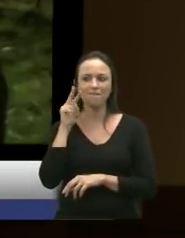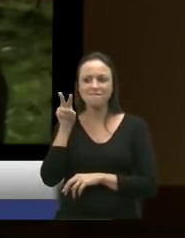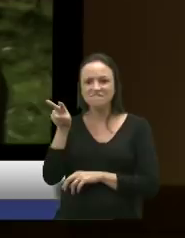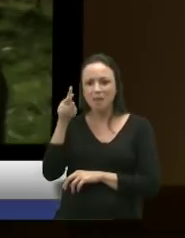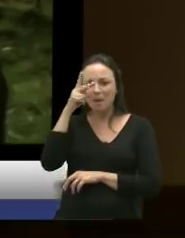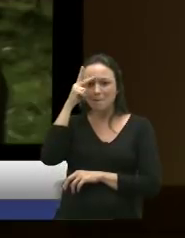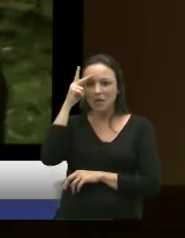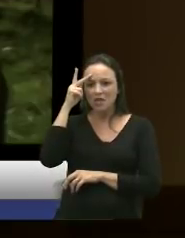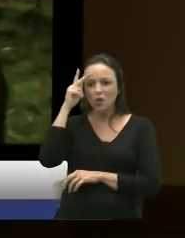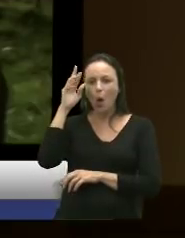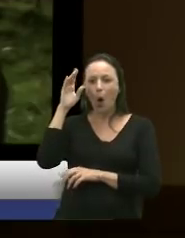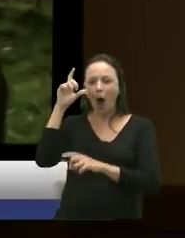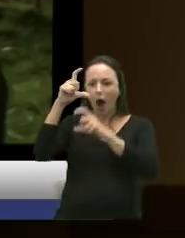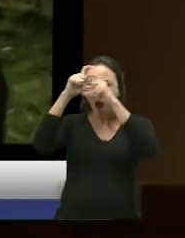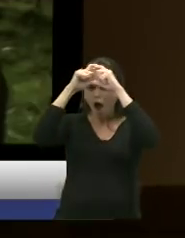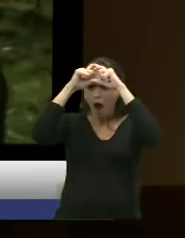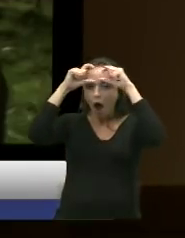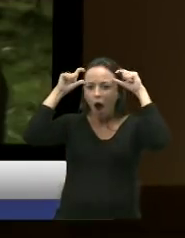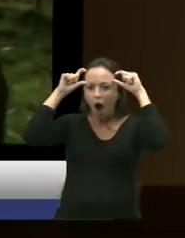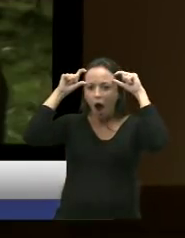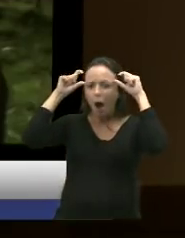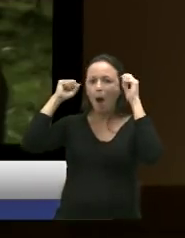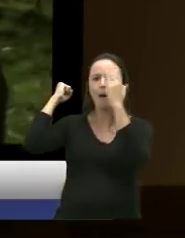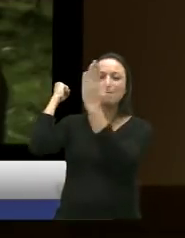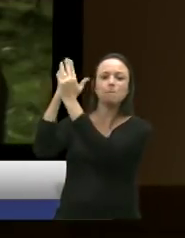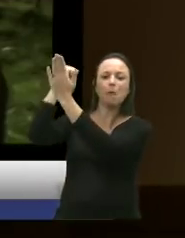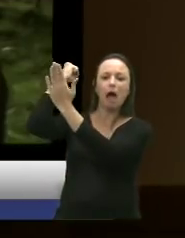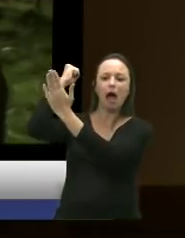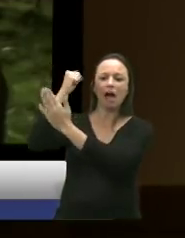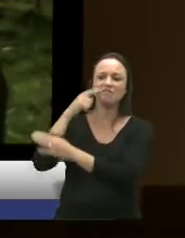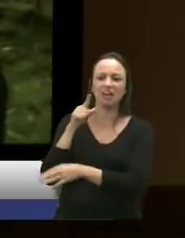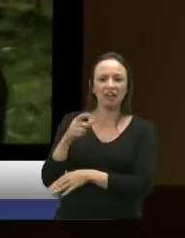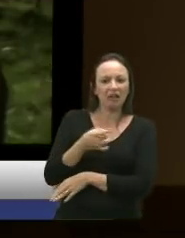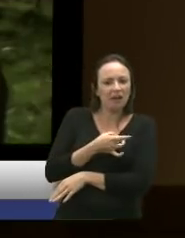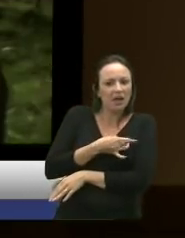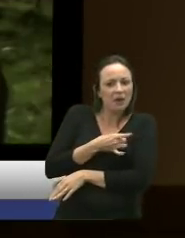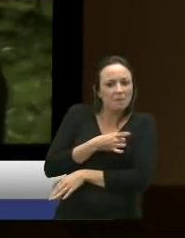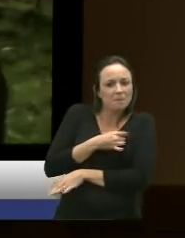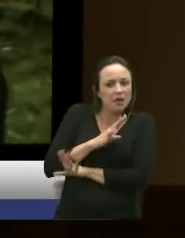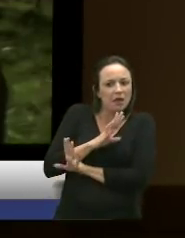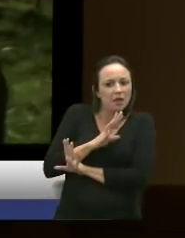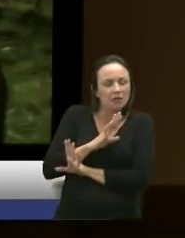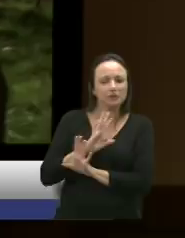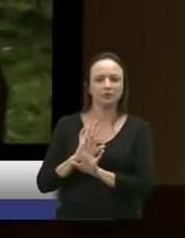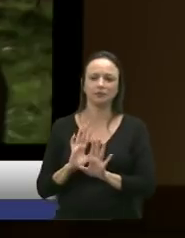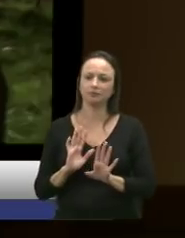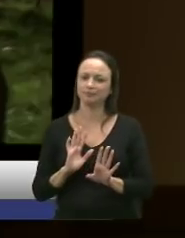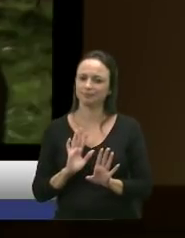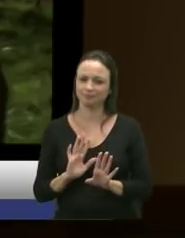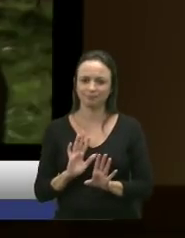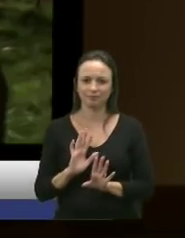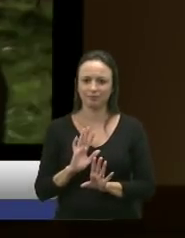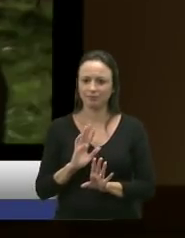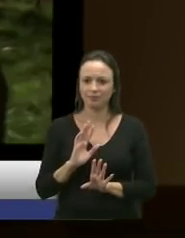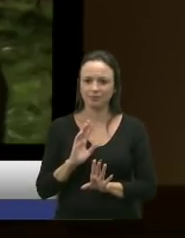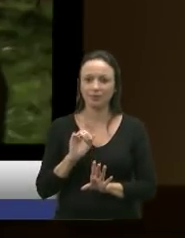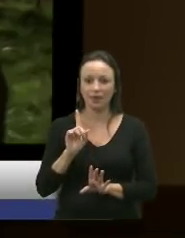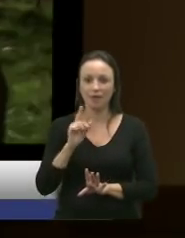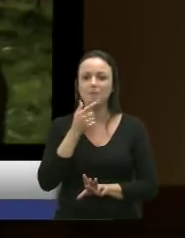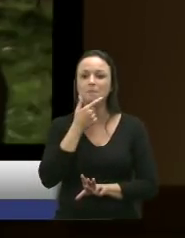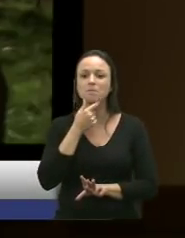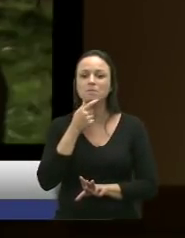Em já ter aquela marca, aquele estigma, e eu posso falar, garotos usando camisa do